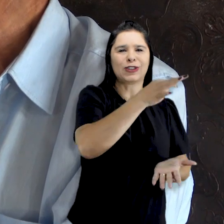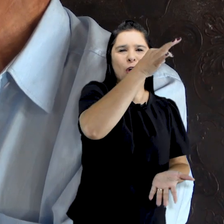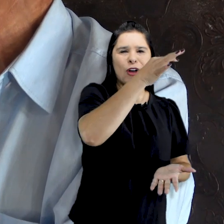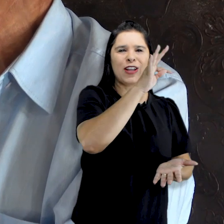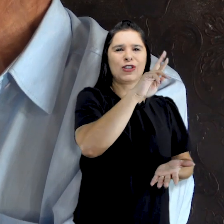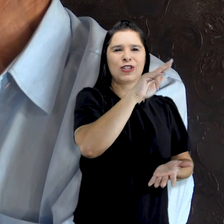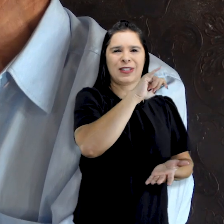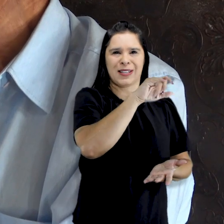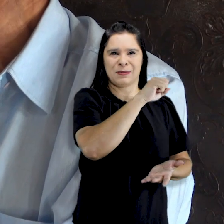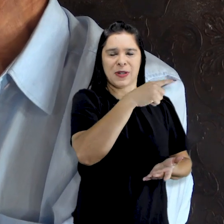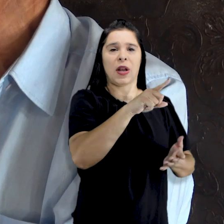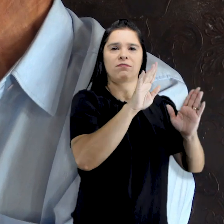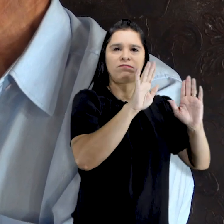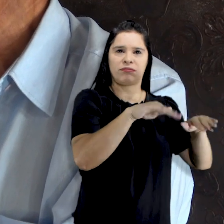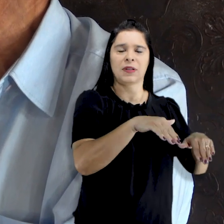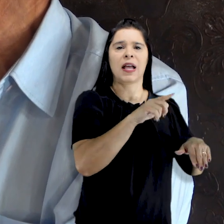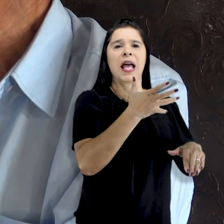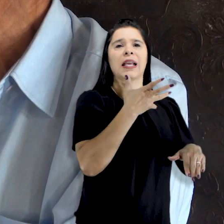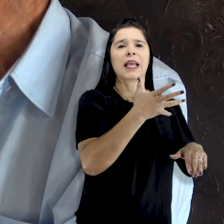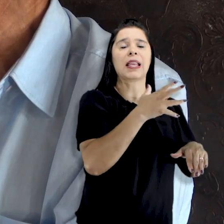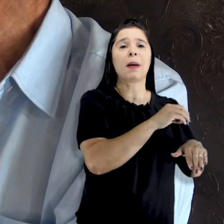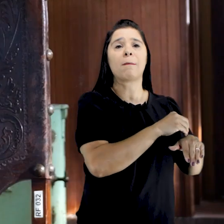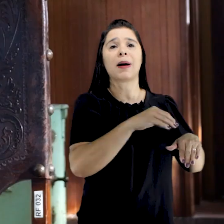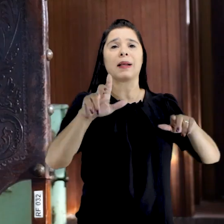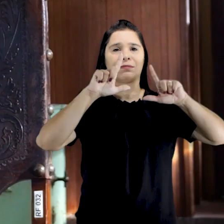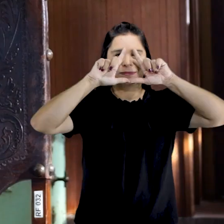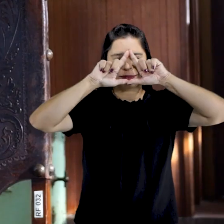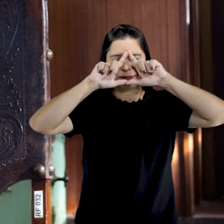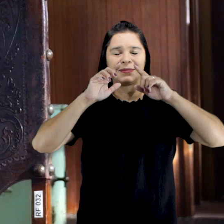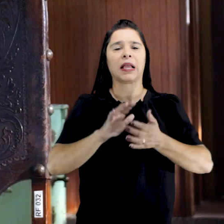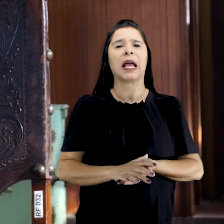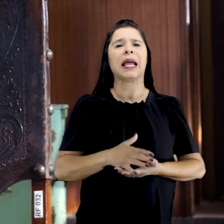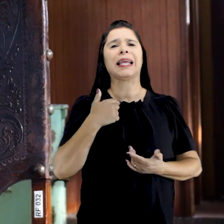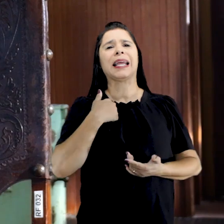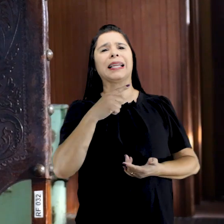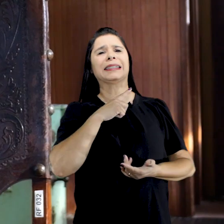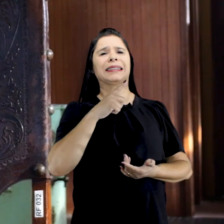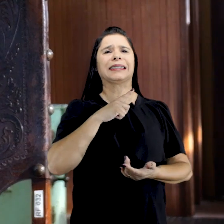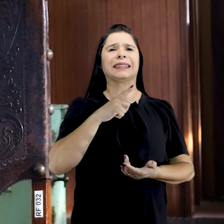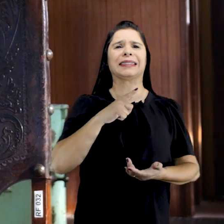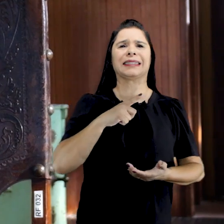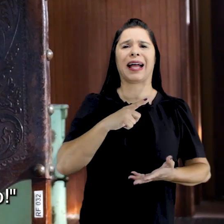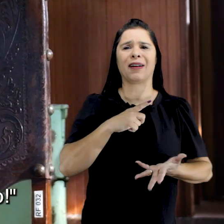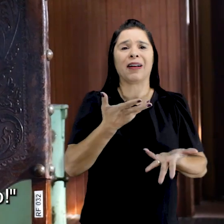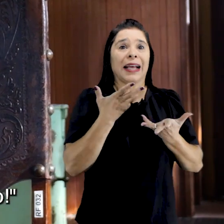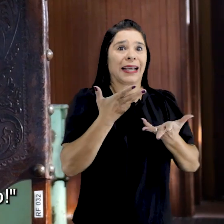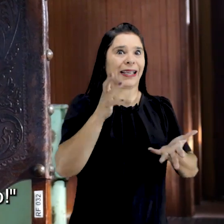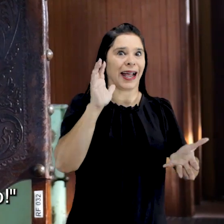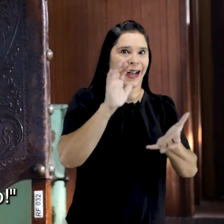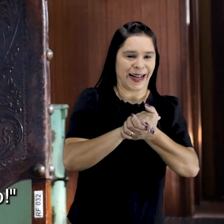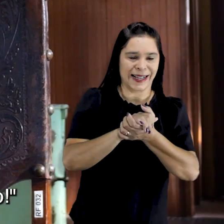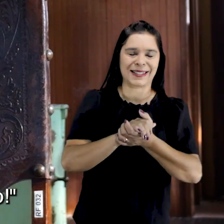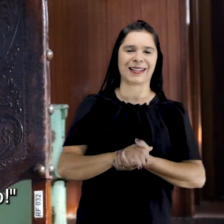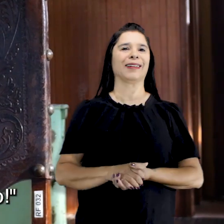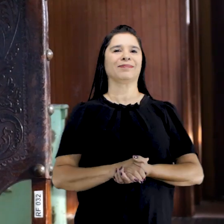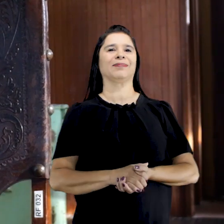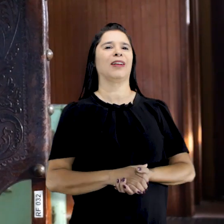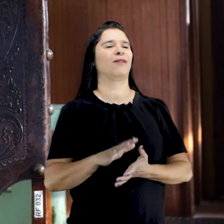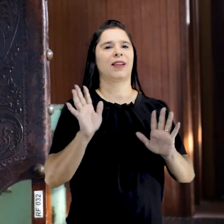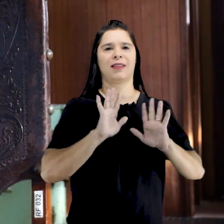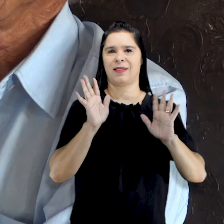eles queriam me mandar lá pro Triângulo Mineiro. E eu tava meio bobo, com intenção de casar, né? Falei, não vou lá pra longe,